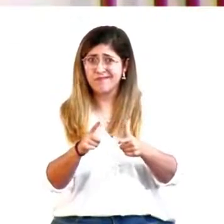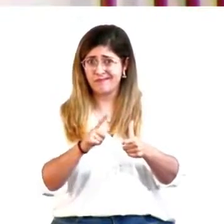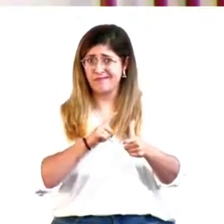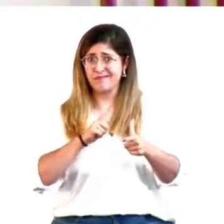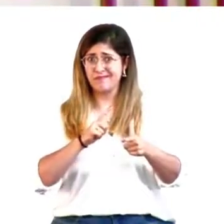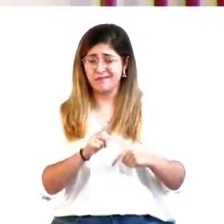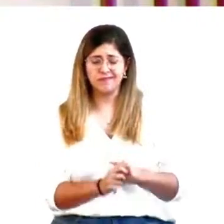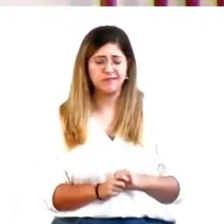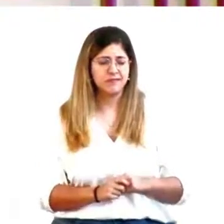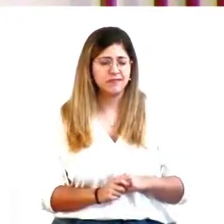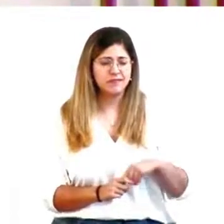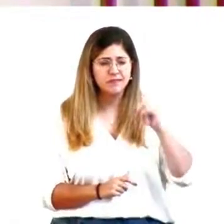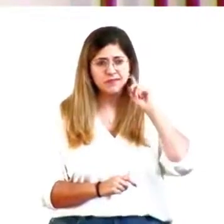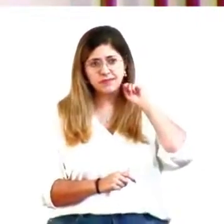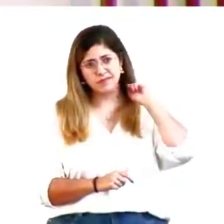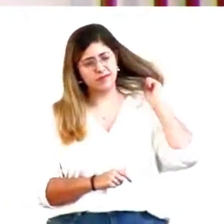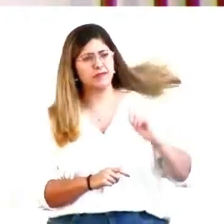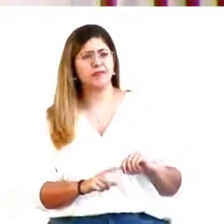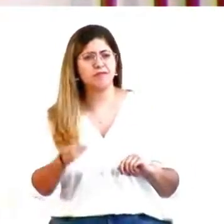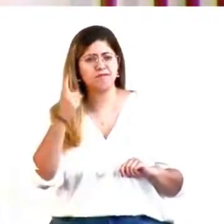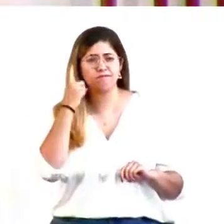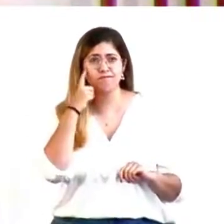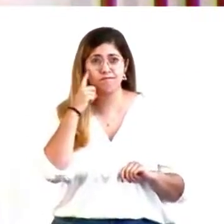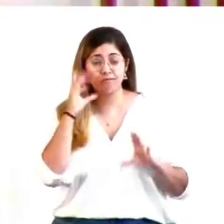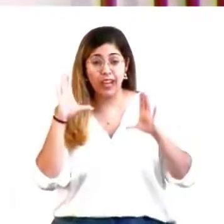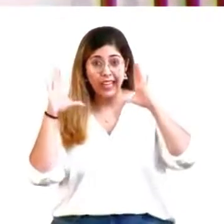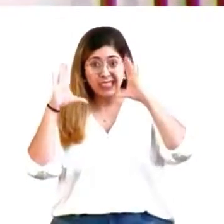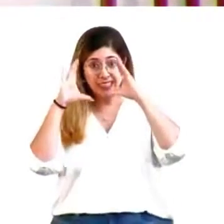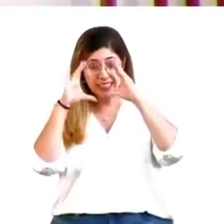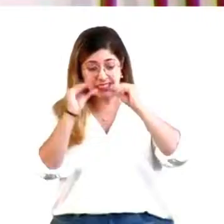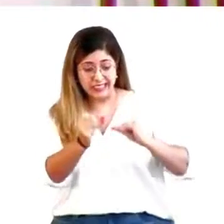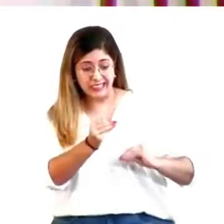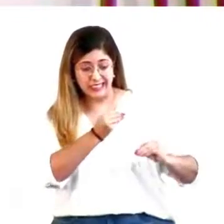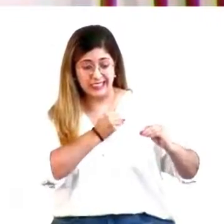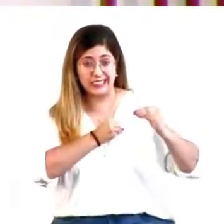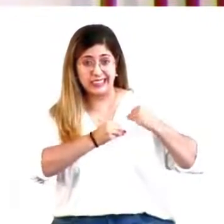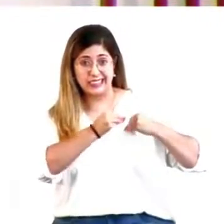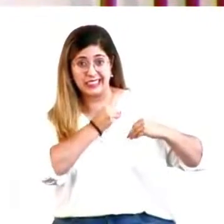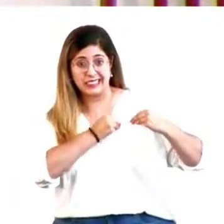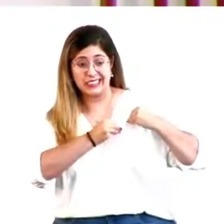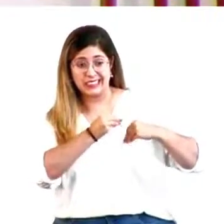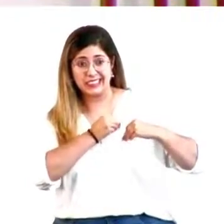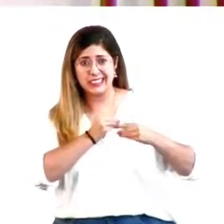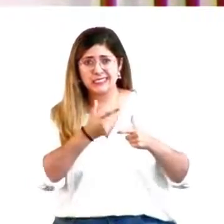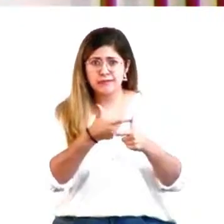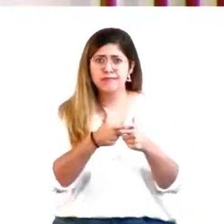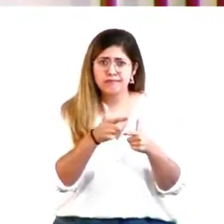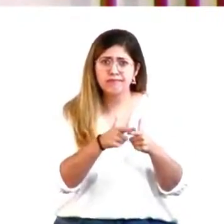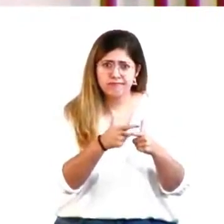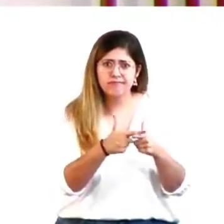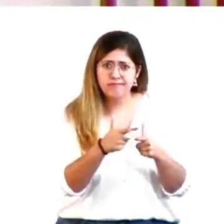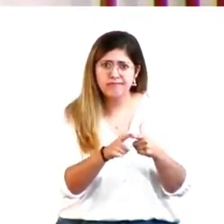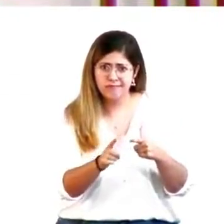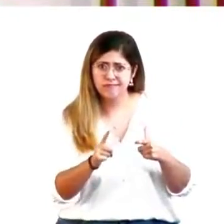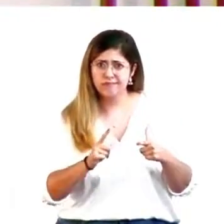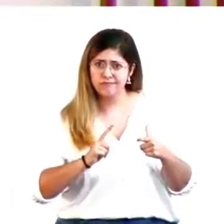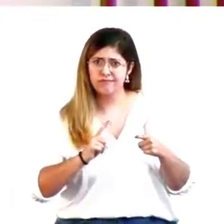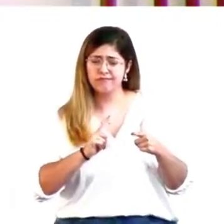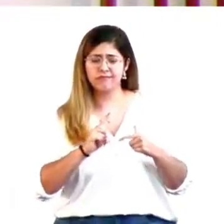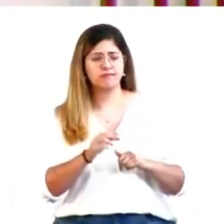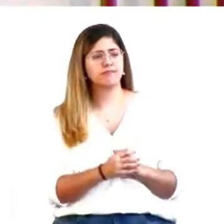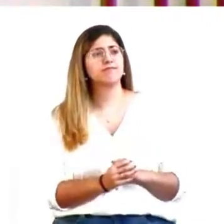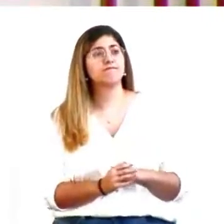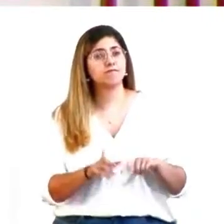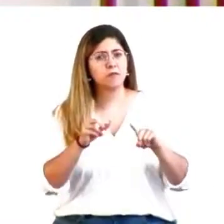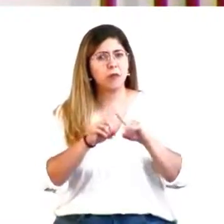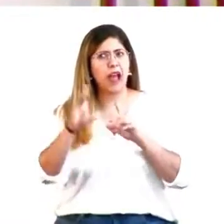Por conta dessa escuridão conhecida como pecado, nós temos um problema. Mas nada disso fugiu do controle de